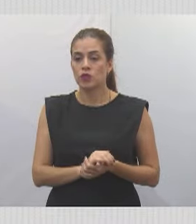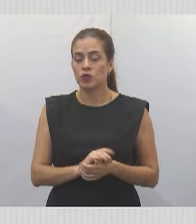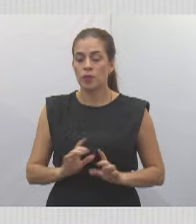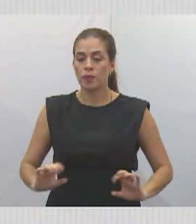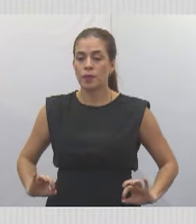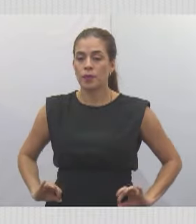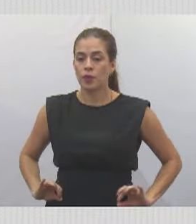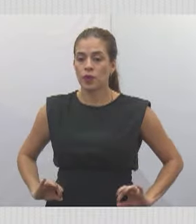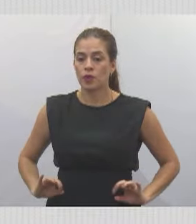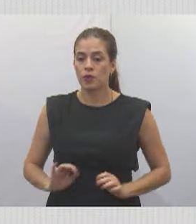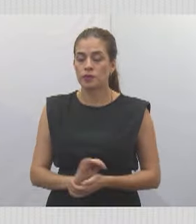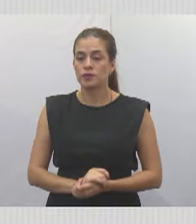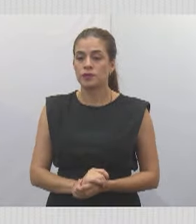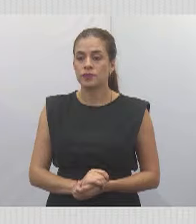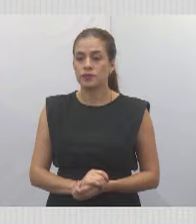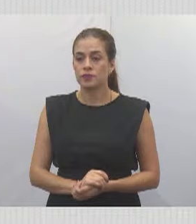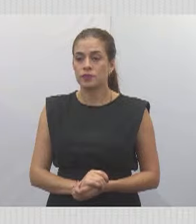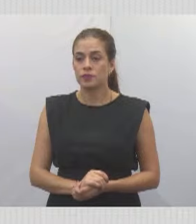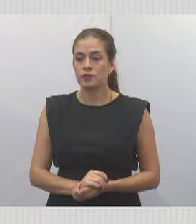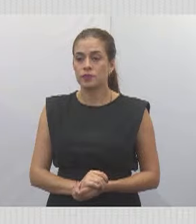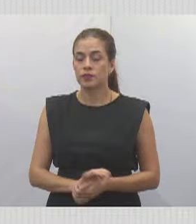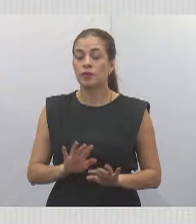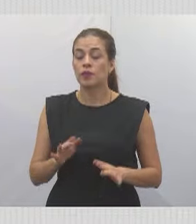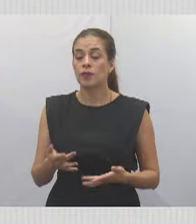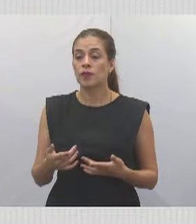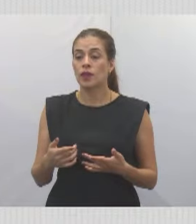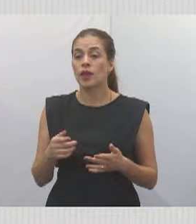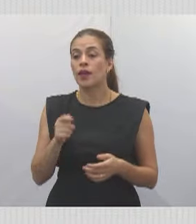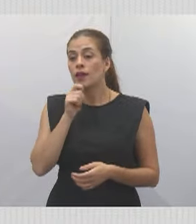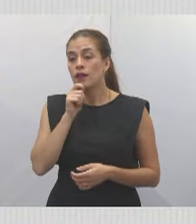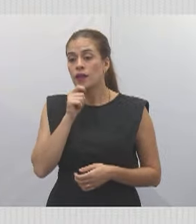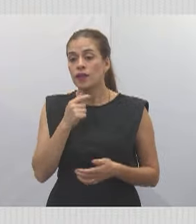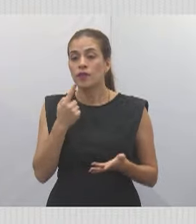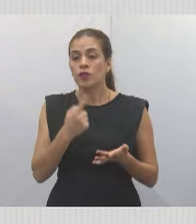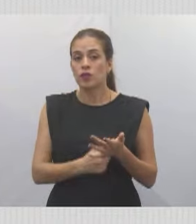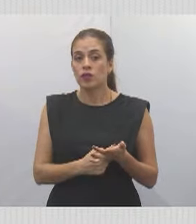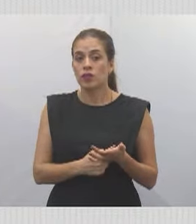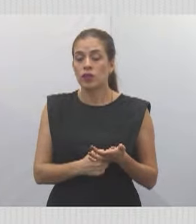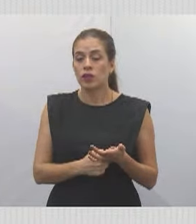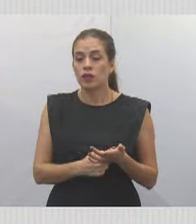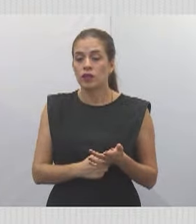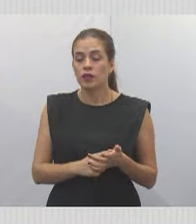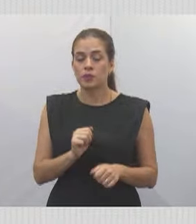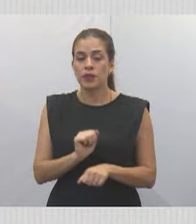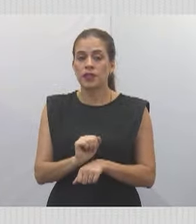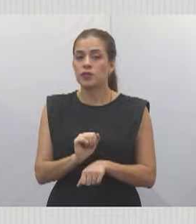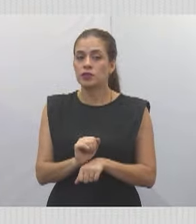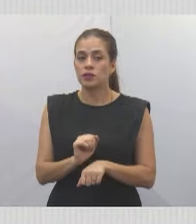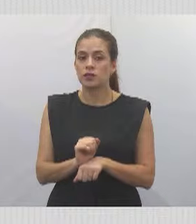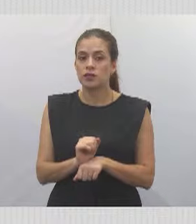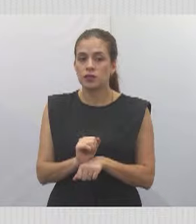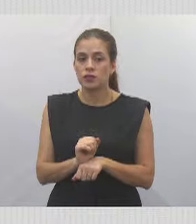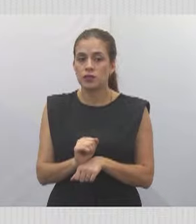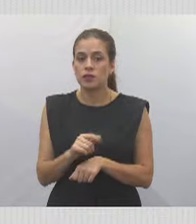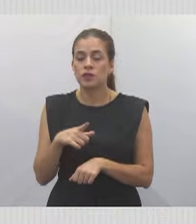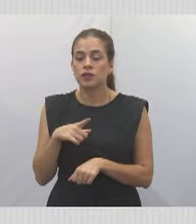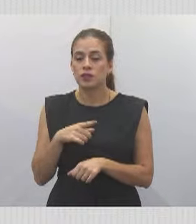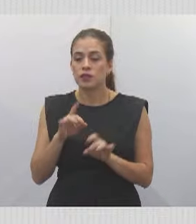gentileza. Ainda demanda reprimida para agendamento. Temos essas especialidades, bem como